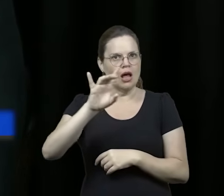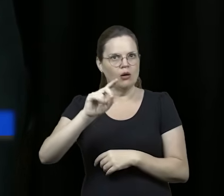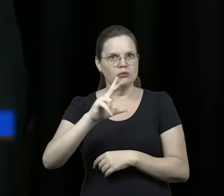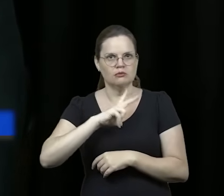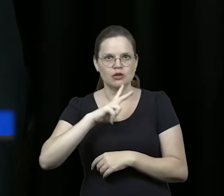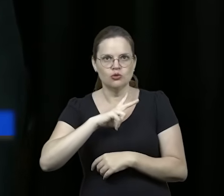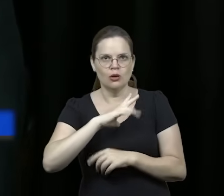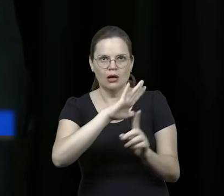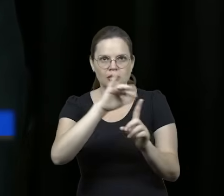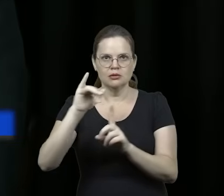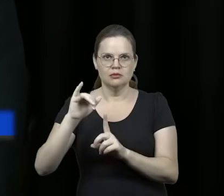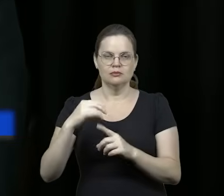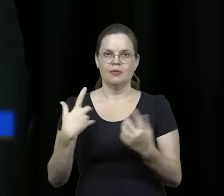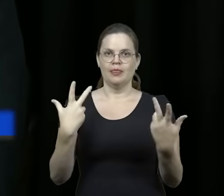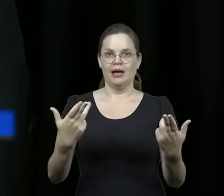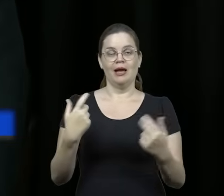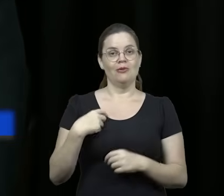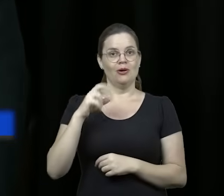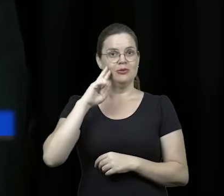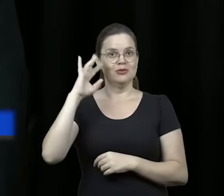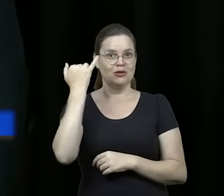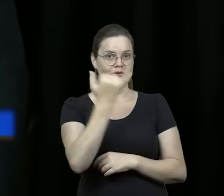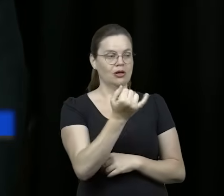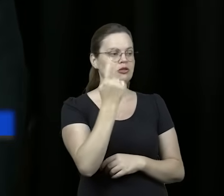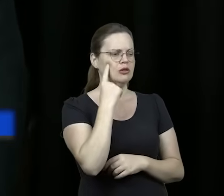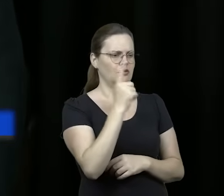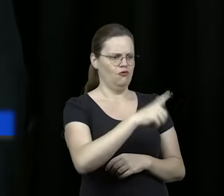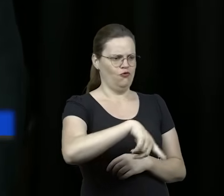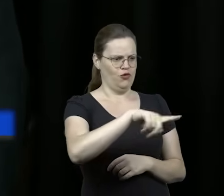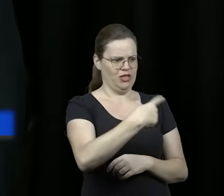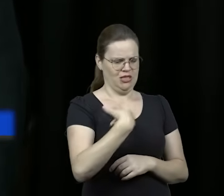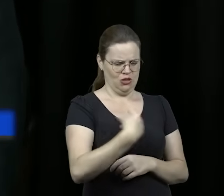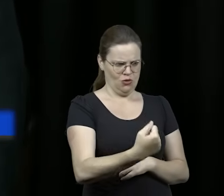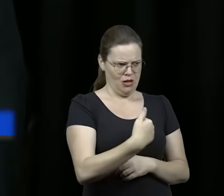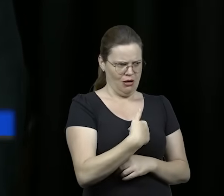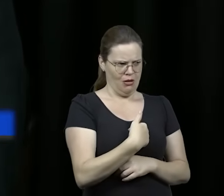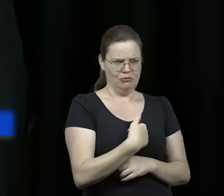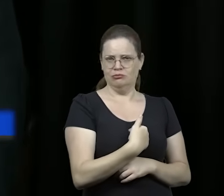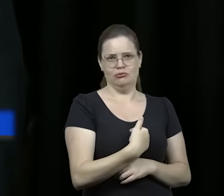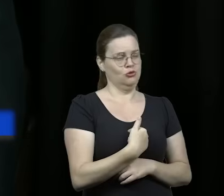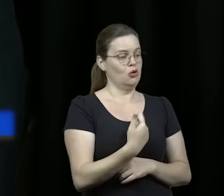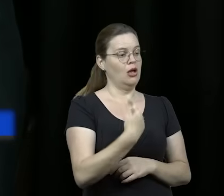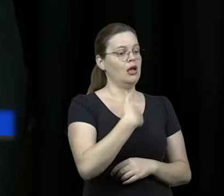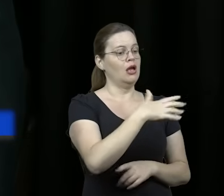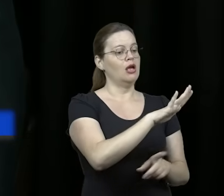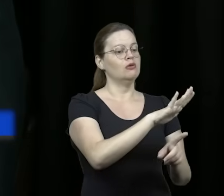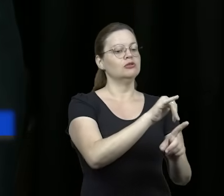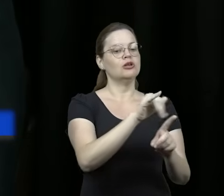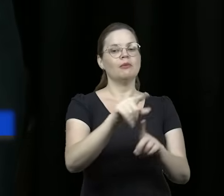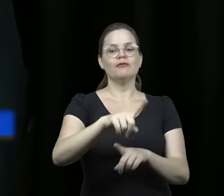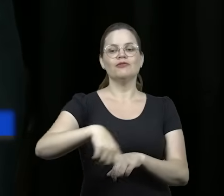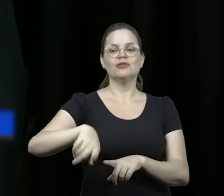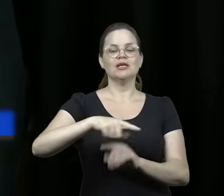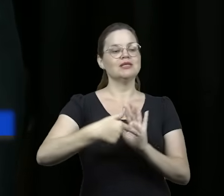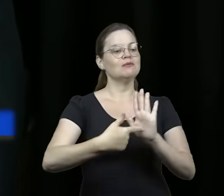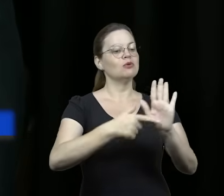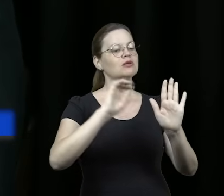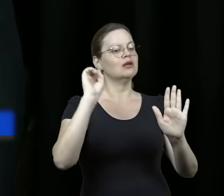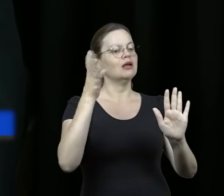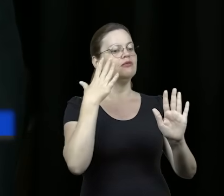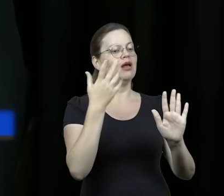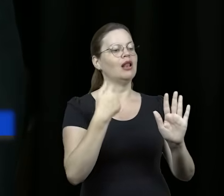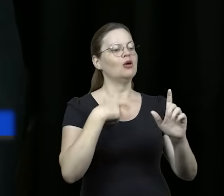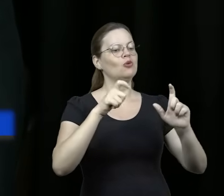me escolheram. Isso é o esconderijo falando. Não foram vocês que me escolheram. Eu que te escolhi. Eu que te revelei